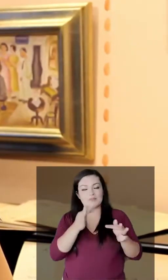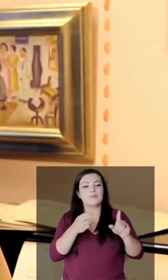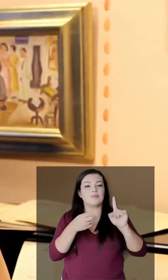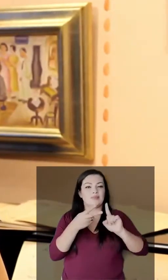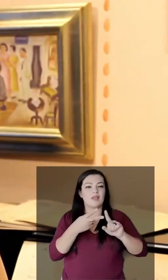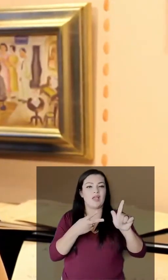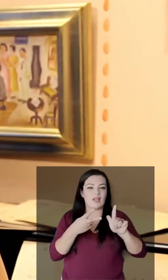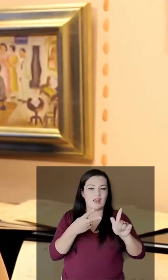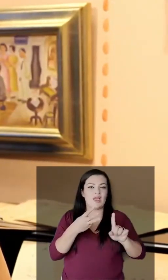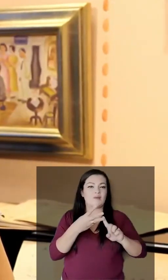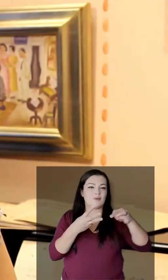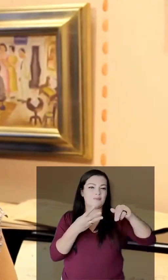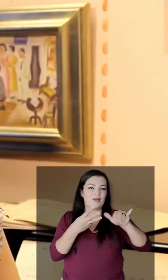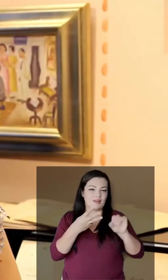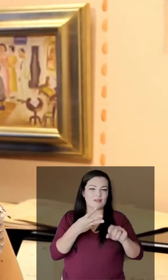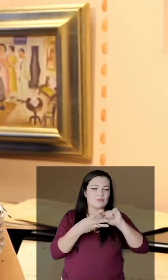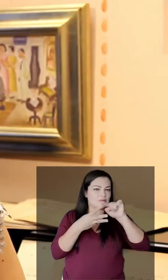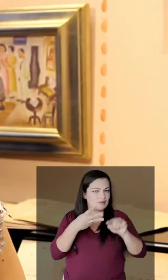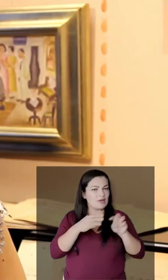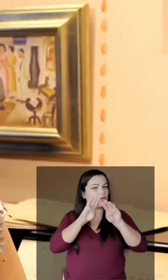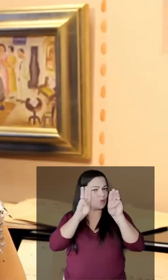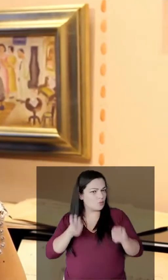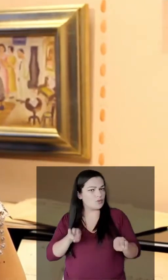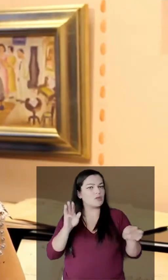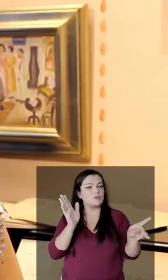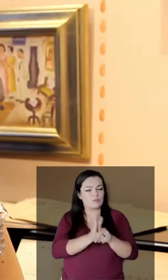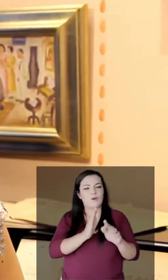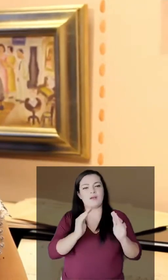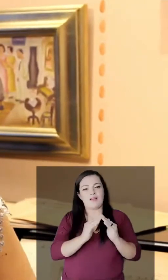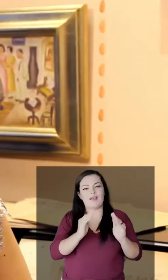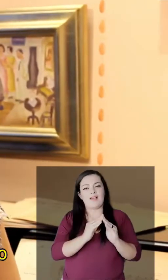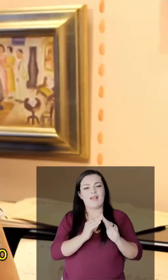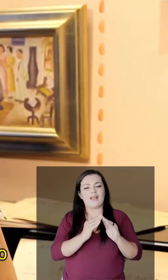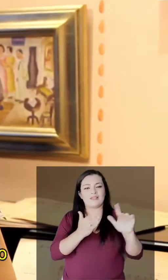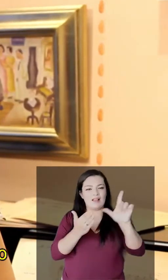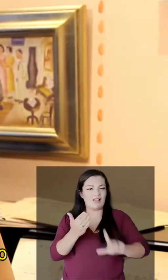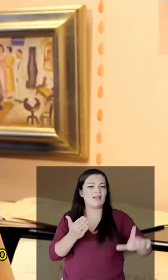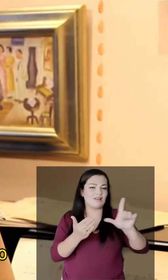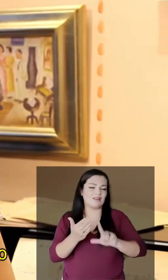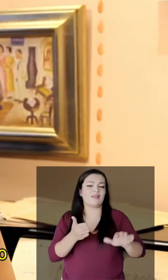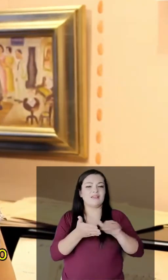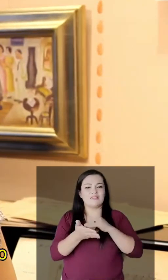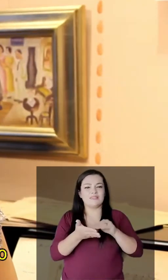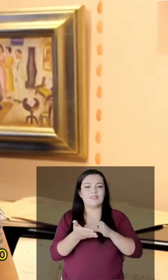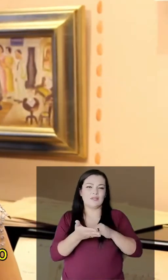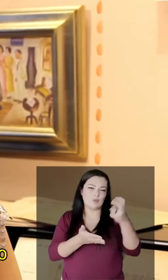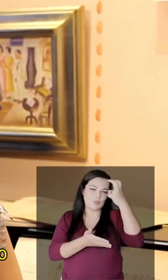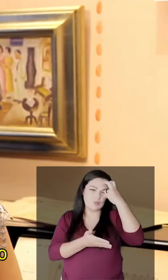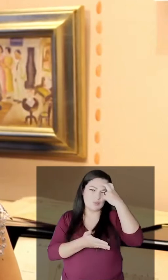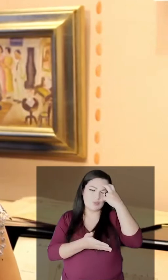da Casa Mário de Andrade, que são Museus Casas Literários da Secretaria de Estado de Cultura e Economia Criativa de São